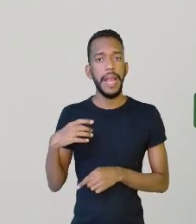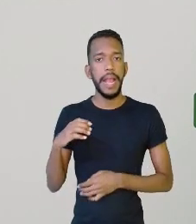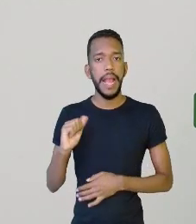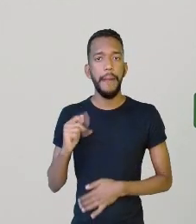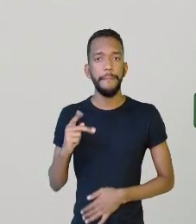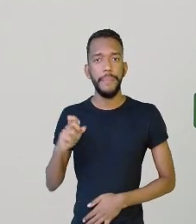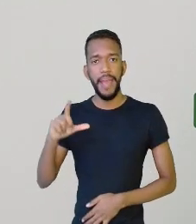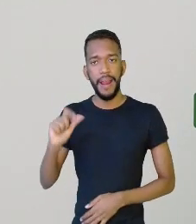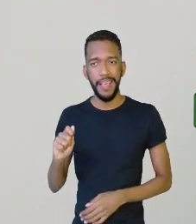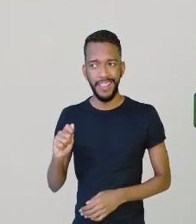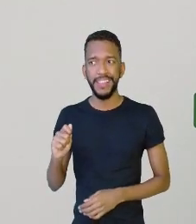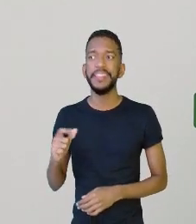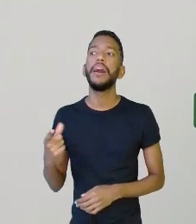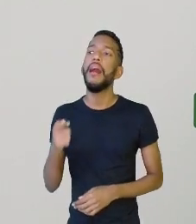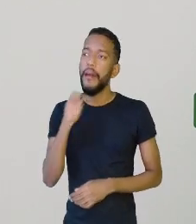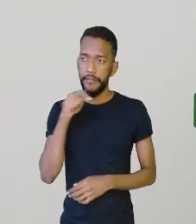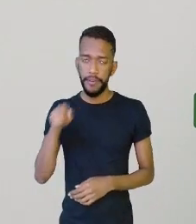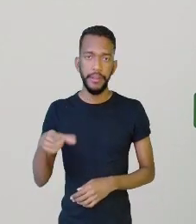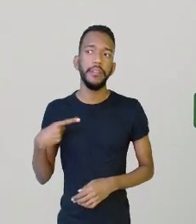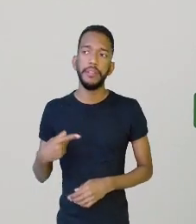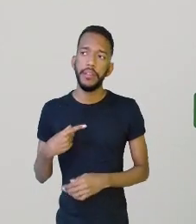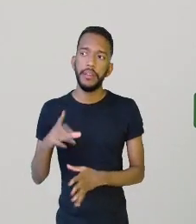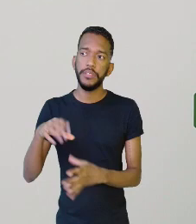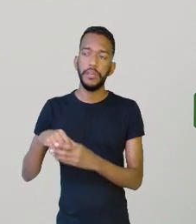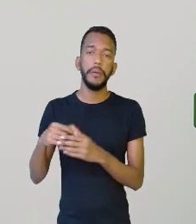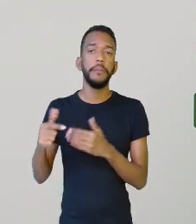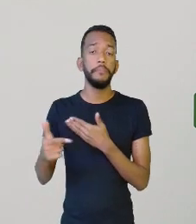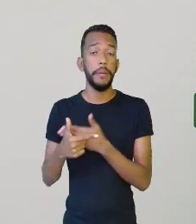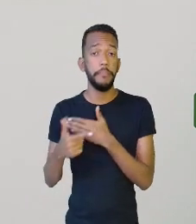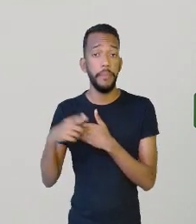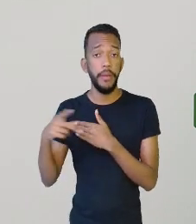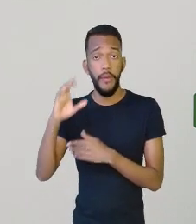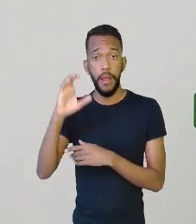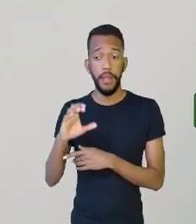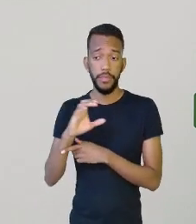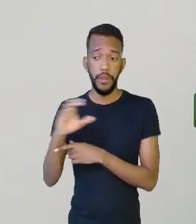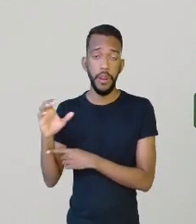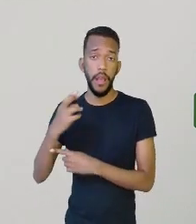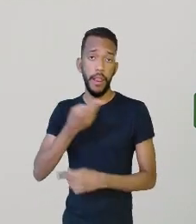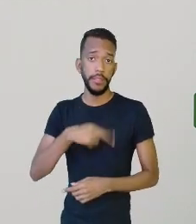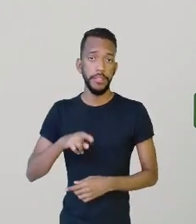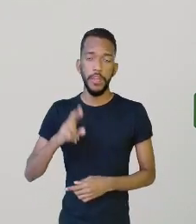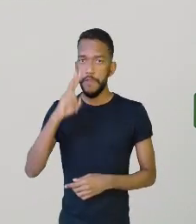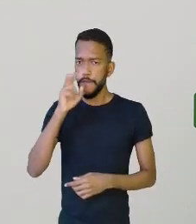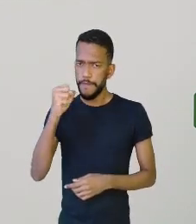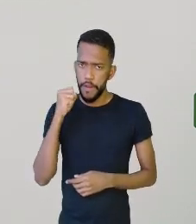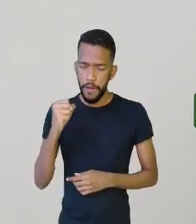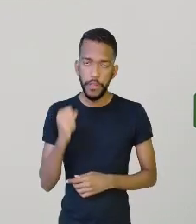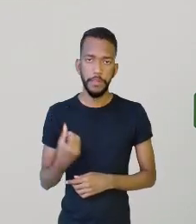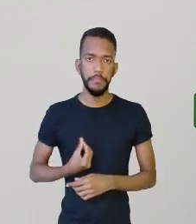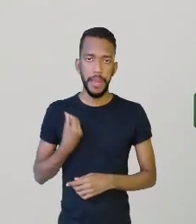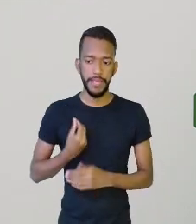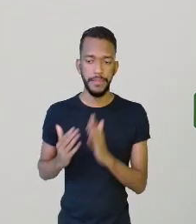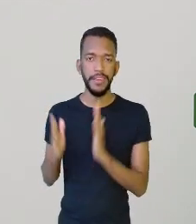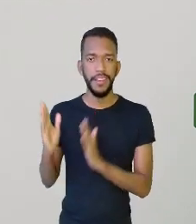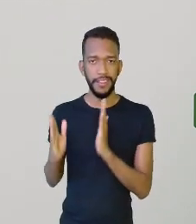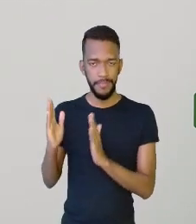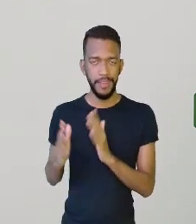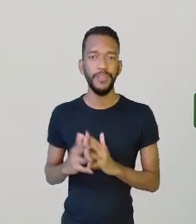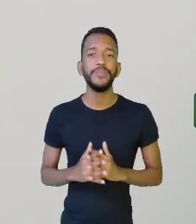que aí é onde entra o papel também da religião, que era muito forte, muito presente neste período